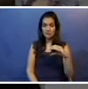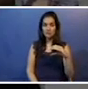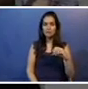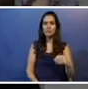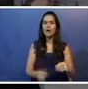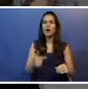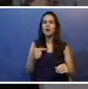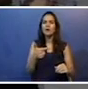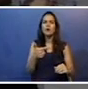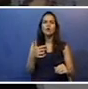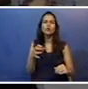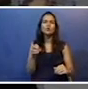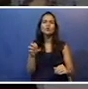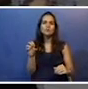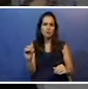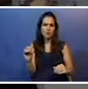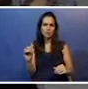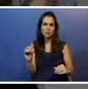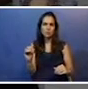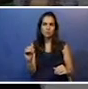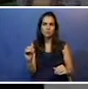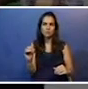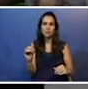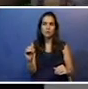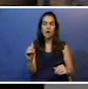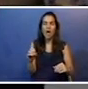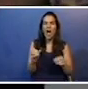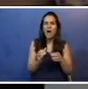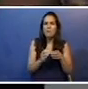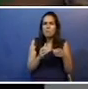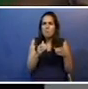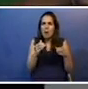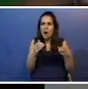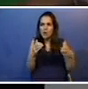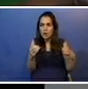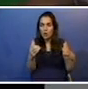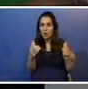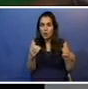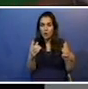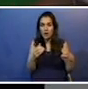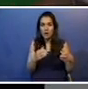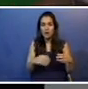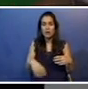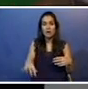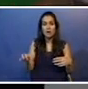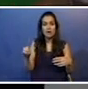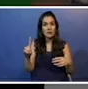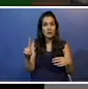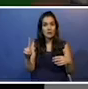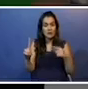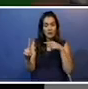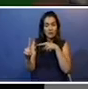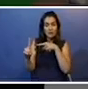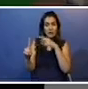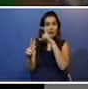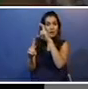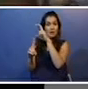mais 100, ou seja, 200. 200 é maior do que 500?